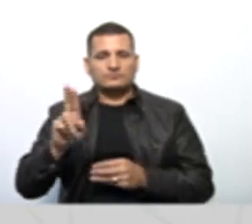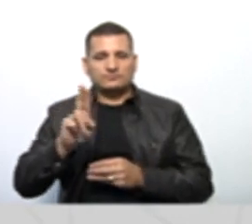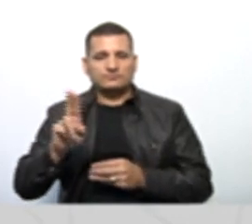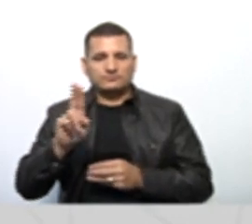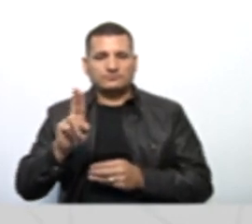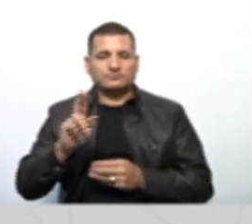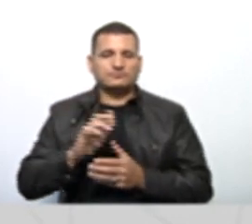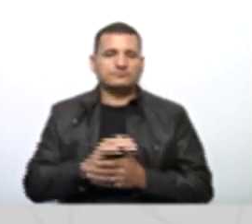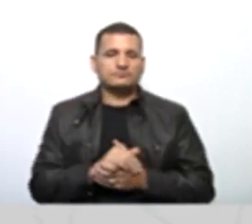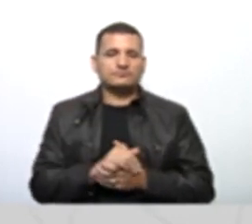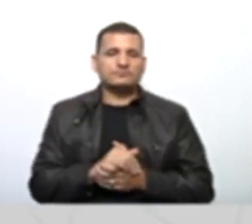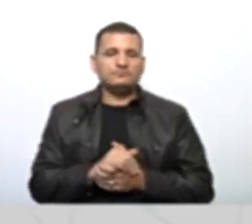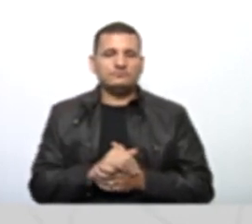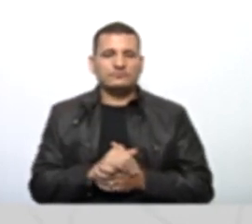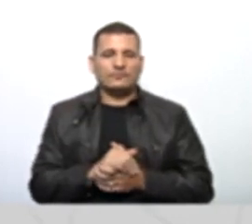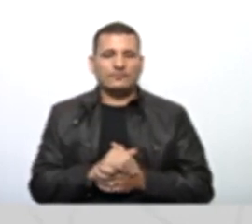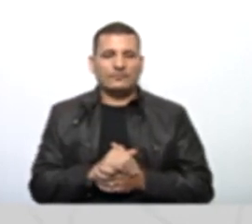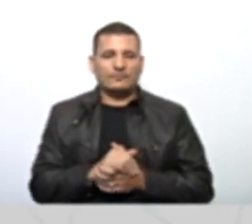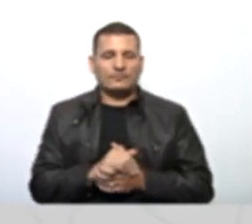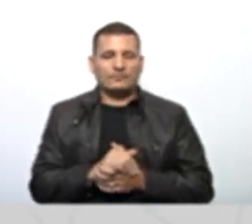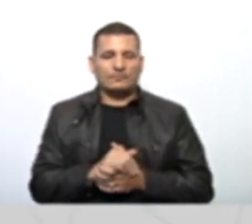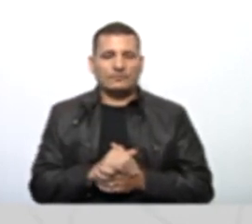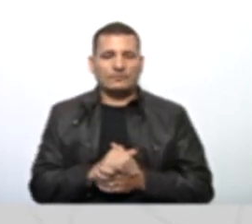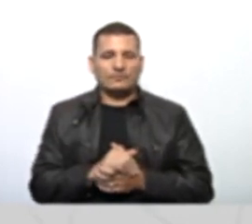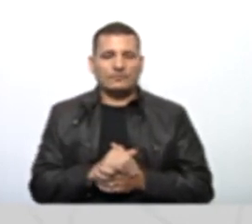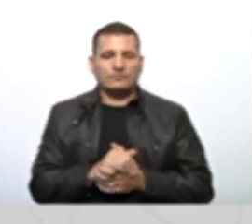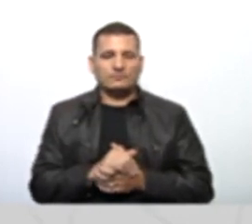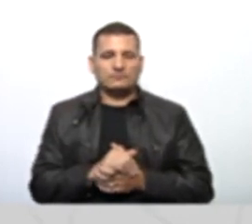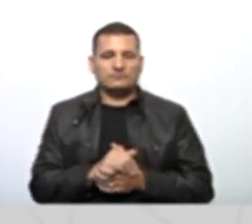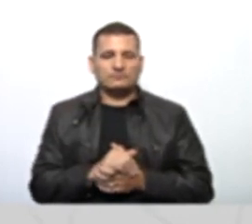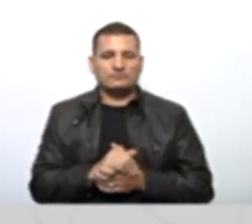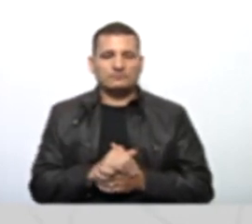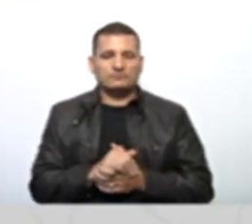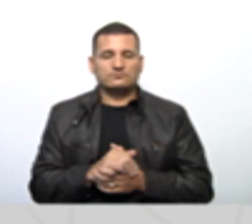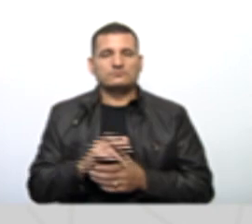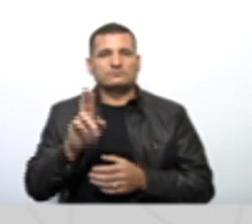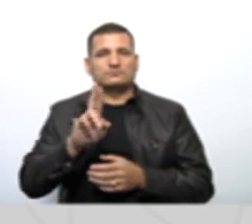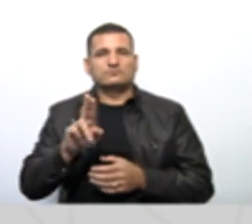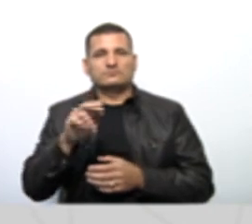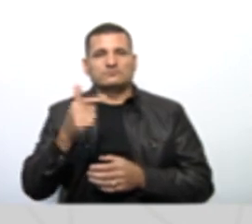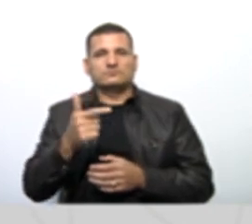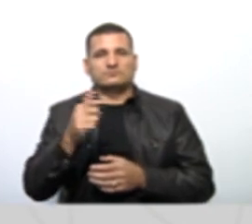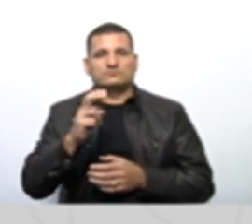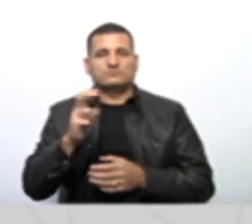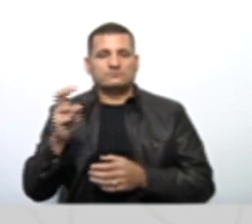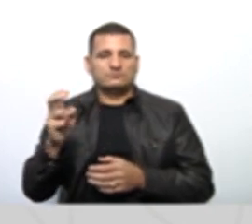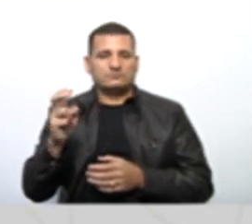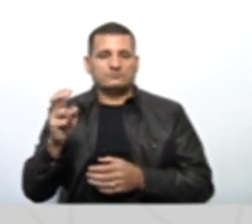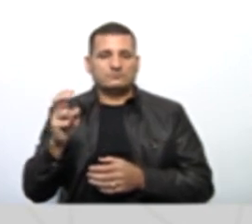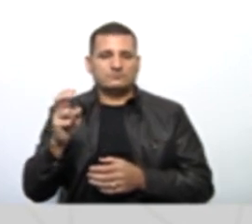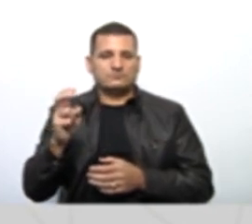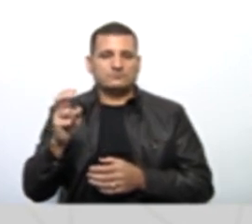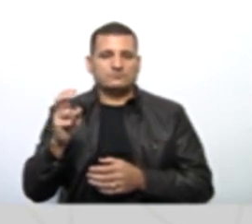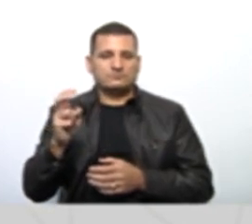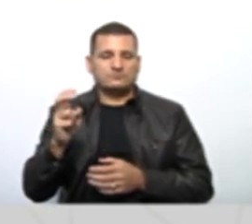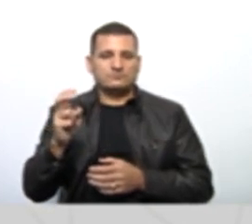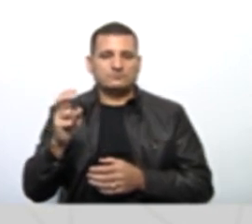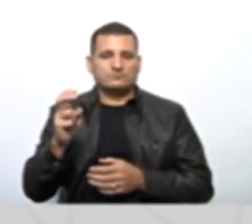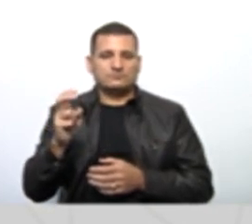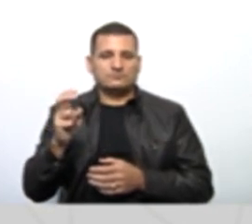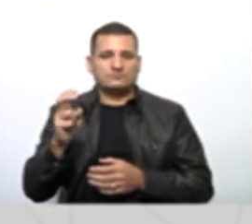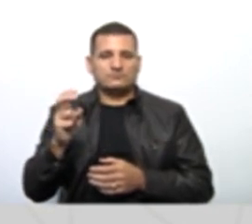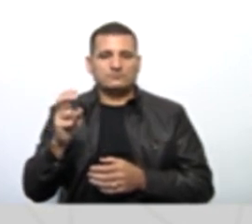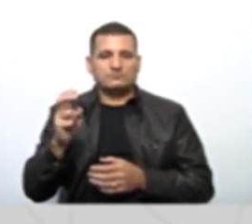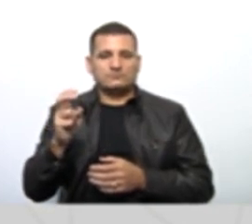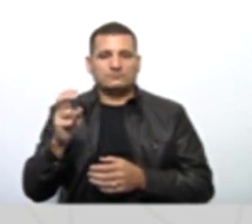em todos se utilizar todos os limites eu estou utilizando o endereço 255 ok então eu